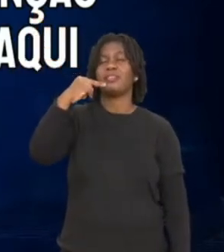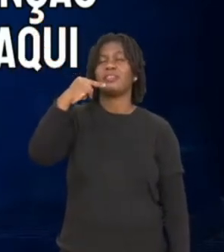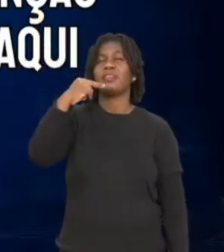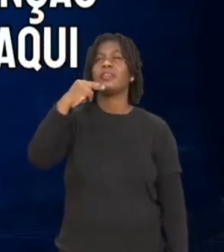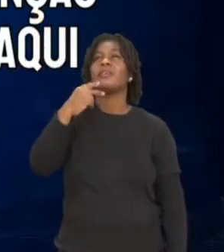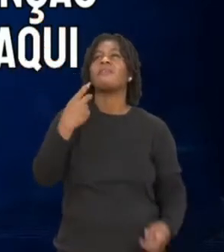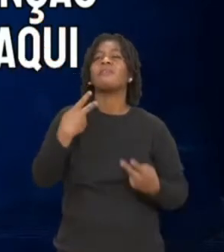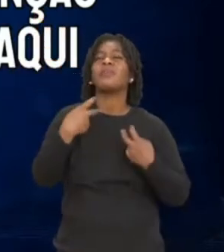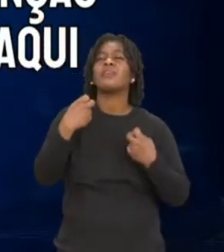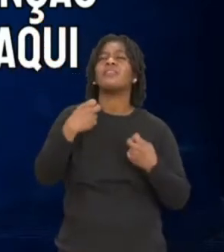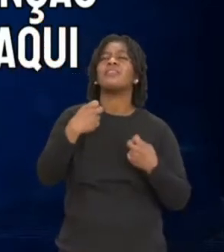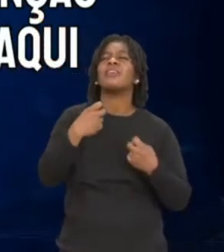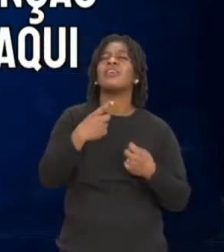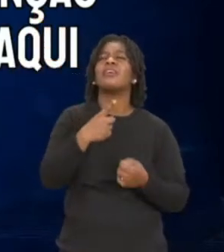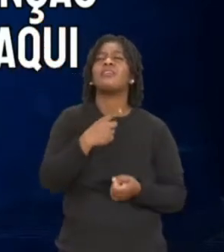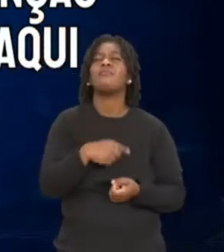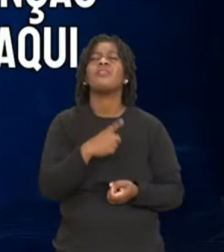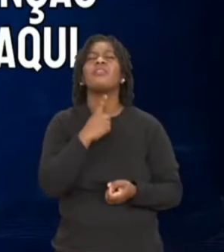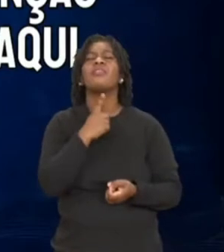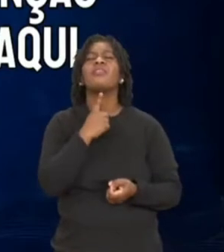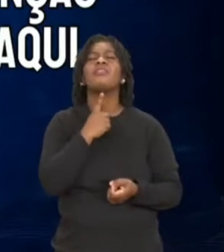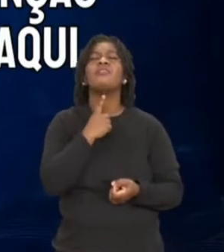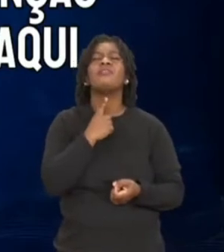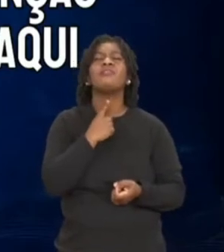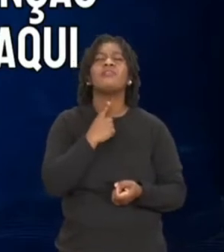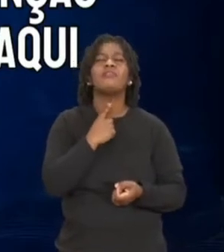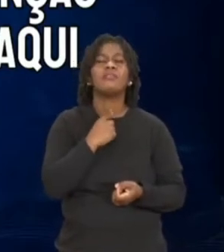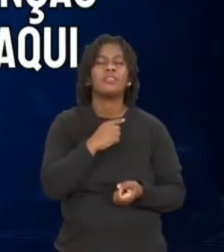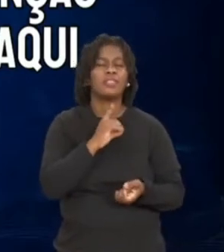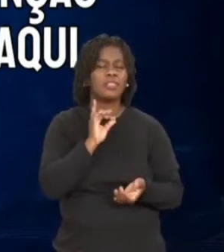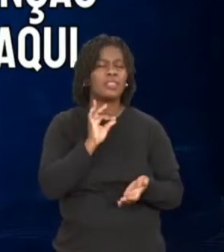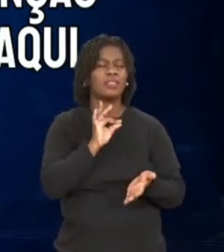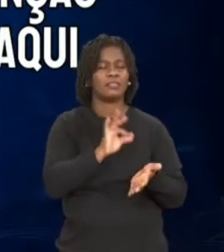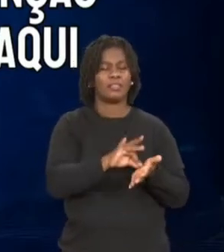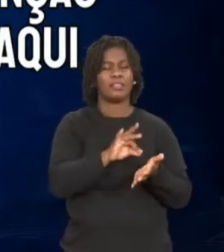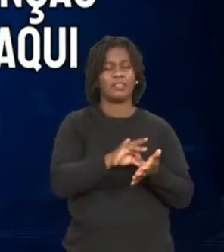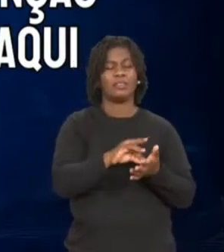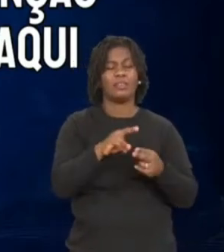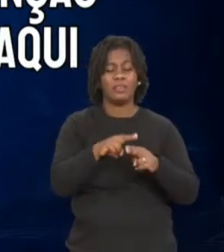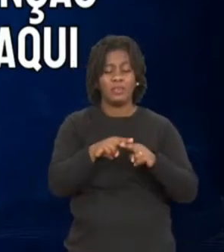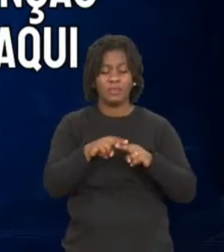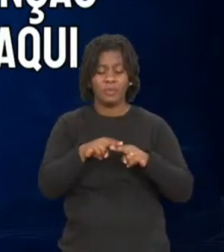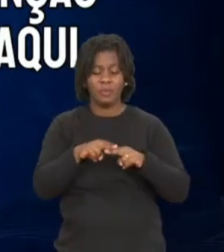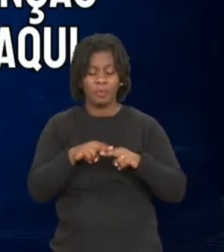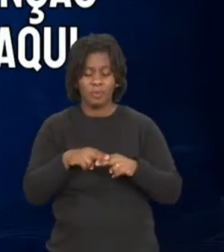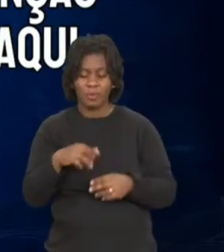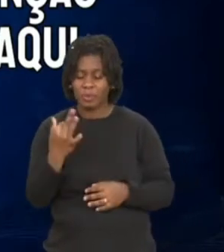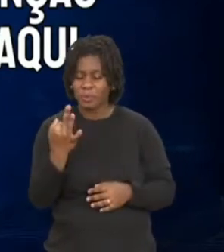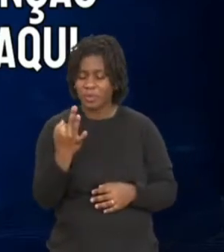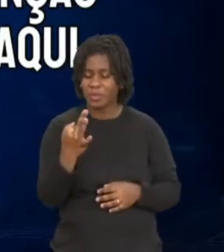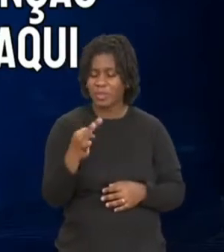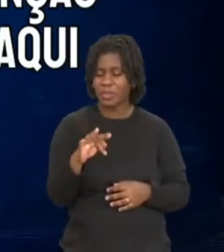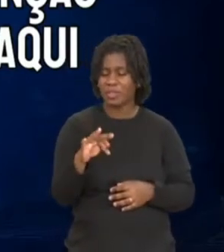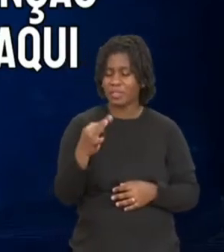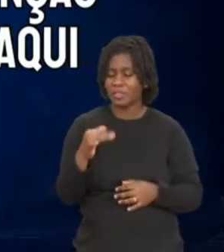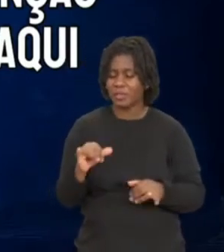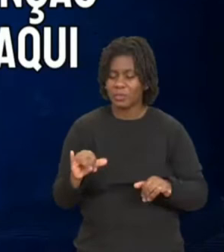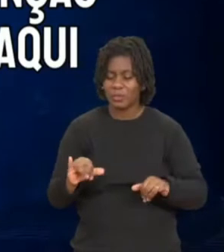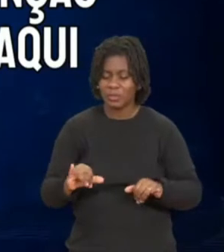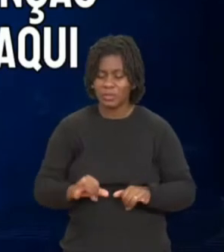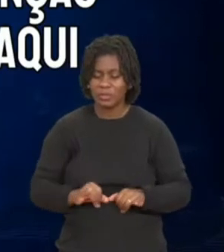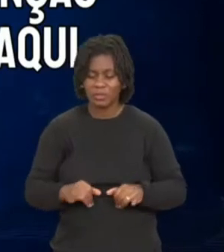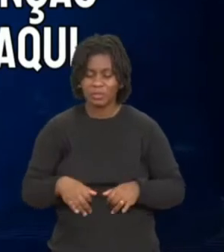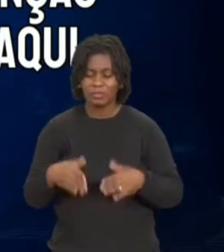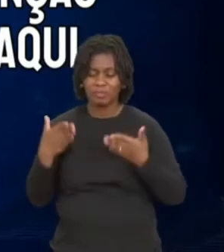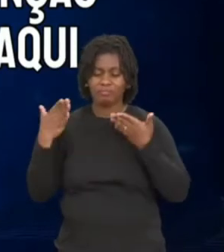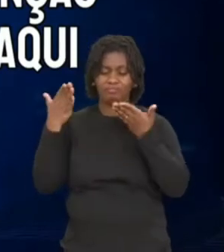consideras minha intenção. E que foi pela dor que eu cheguei aqui. E que foi pela dor